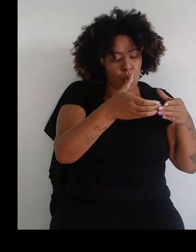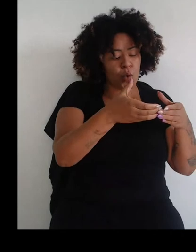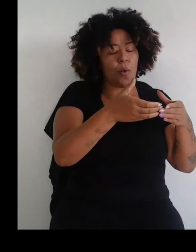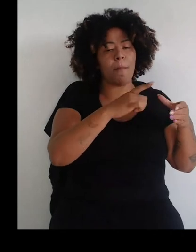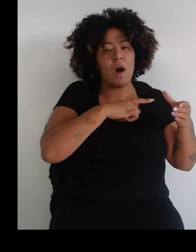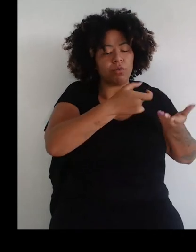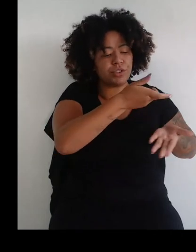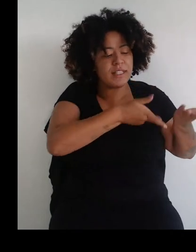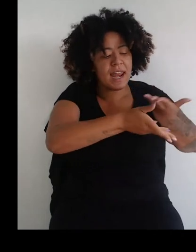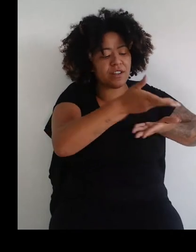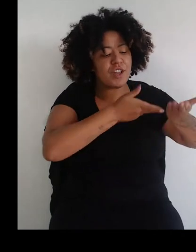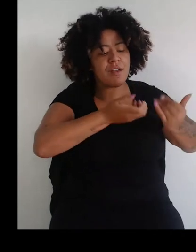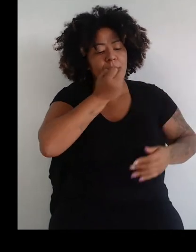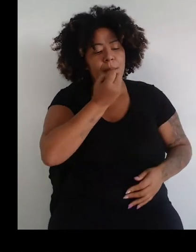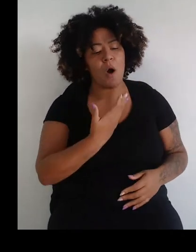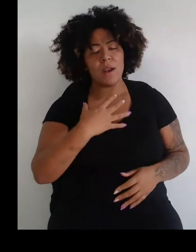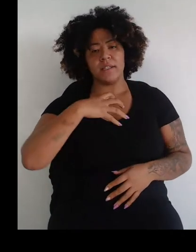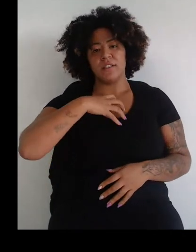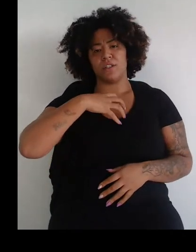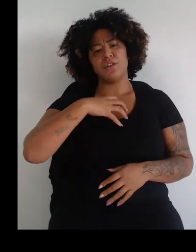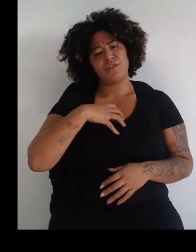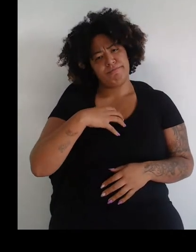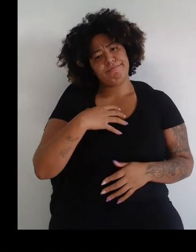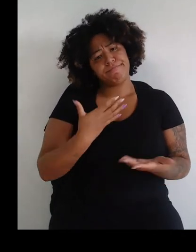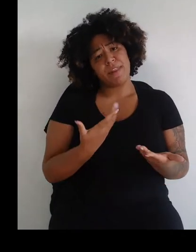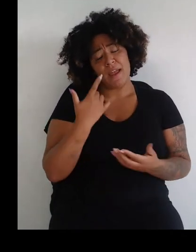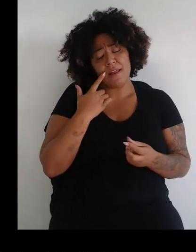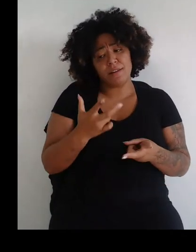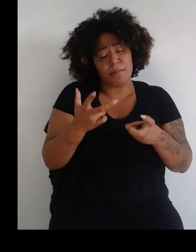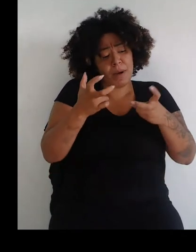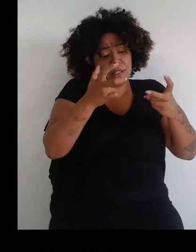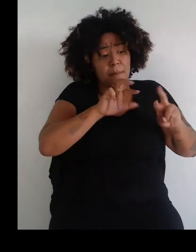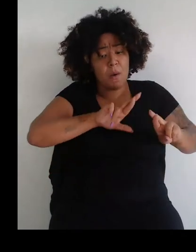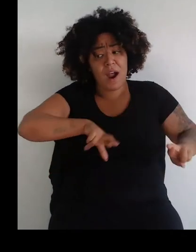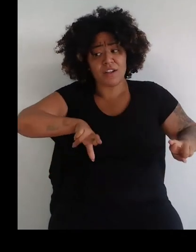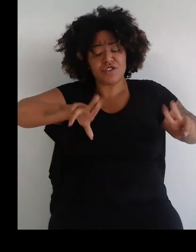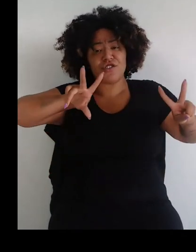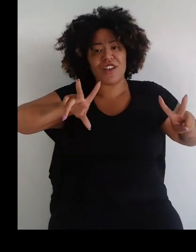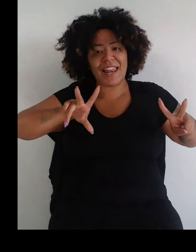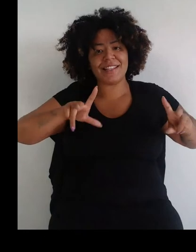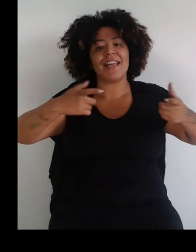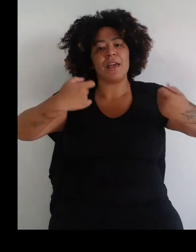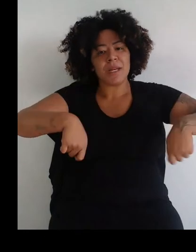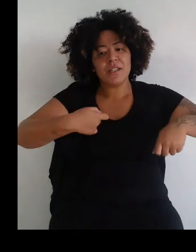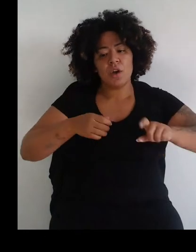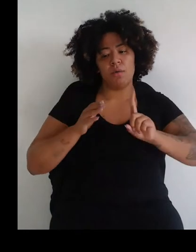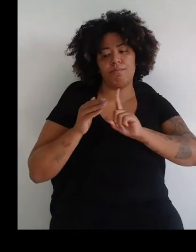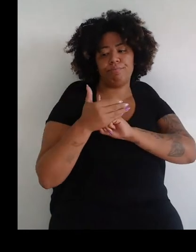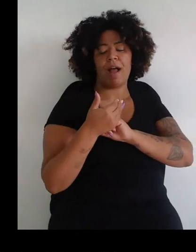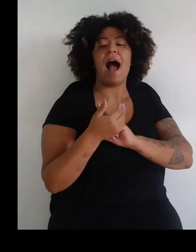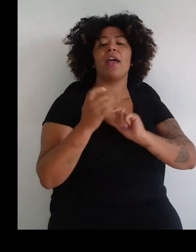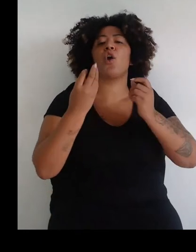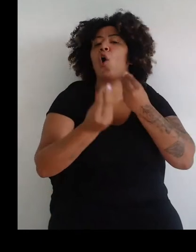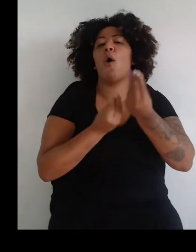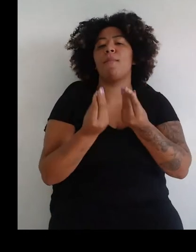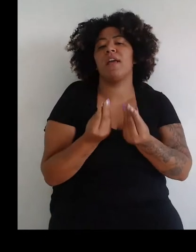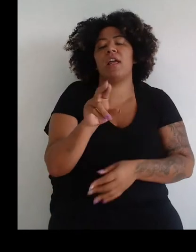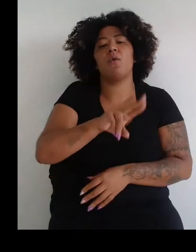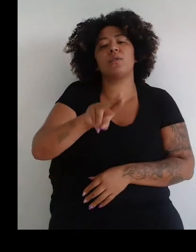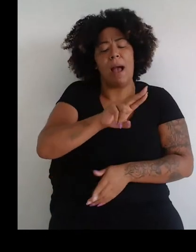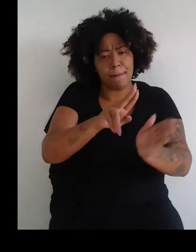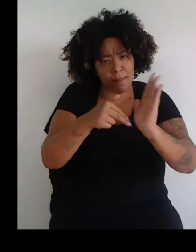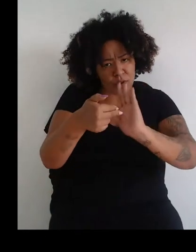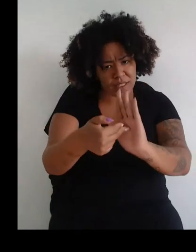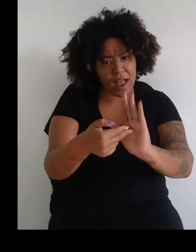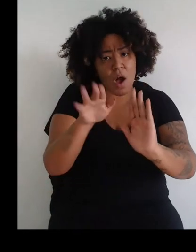ele deve ter sentido mais intensamente essas tensões no modo de personificação as cabeças de vocês pintadas Antes desse evento